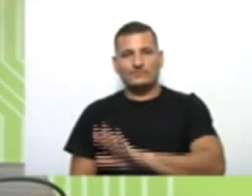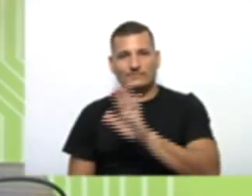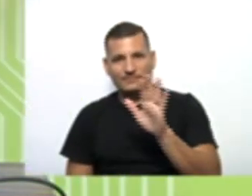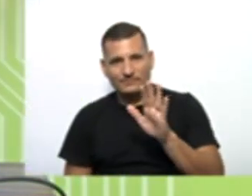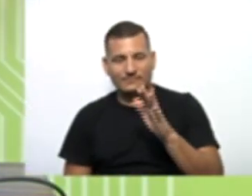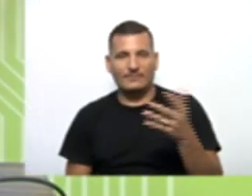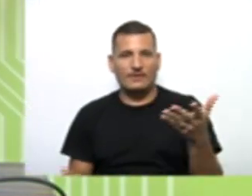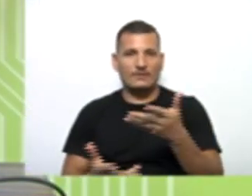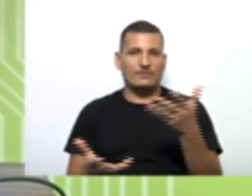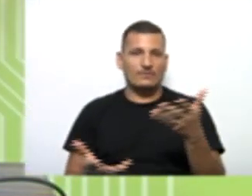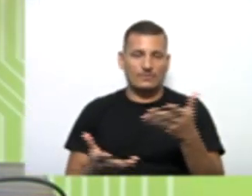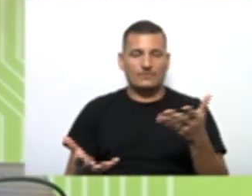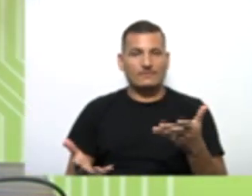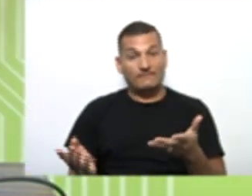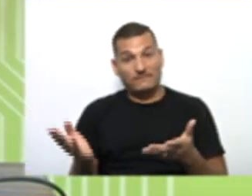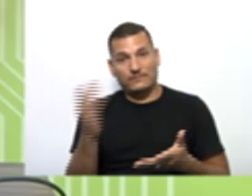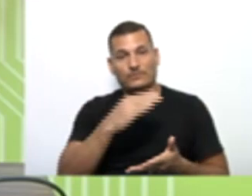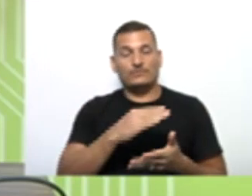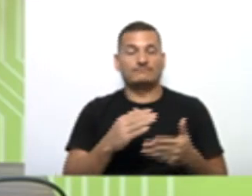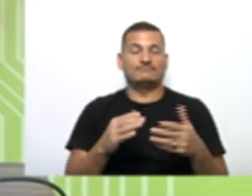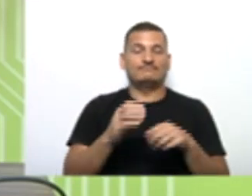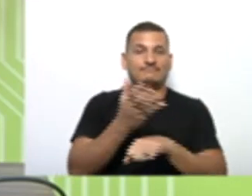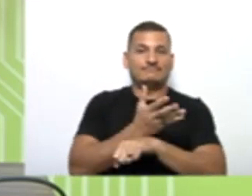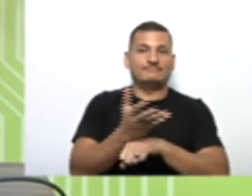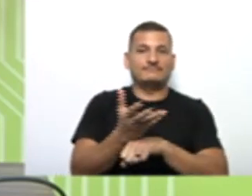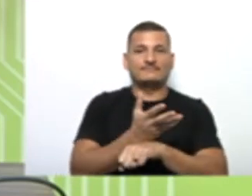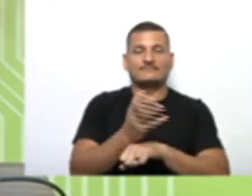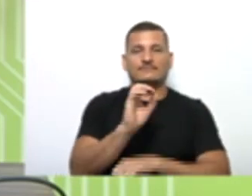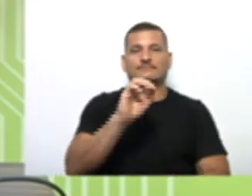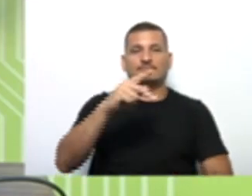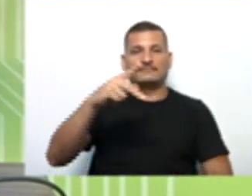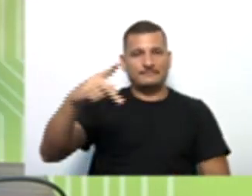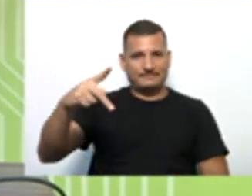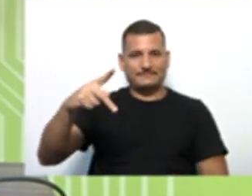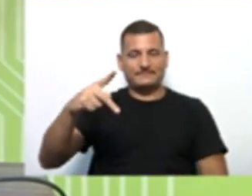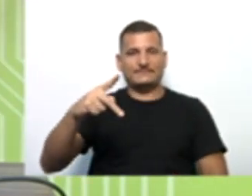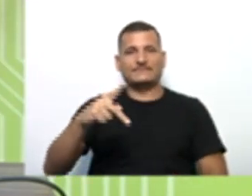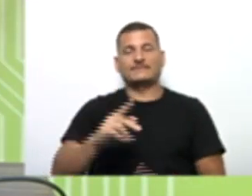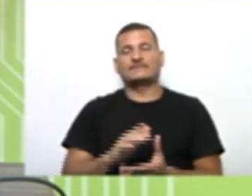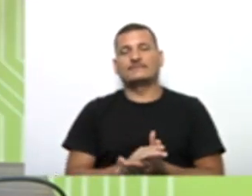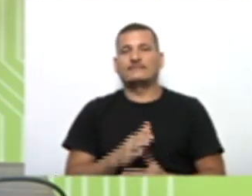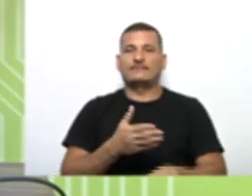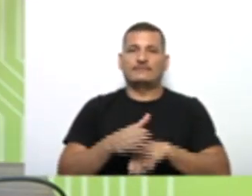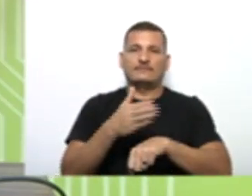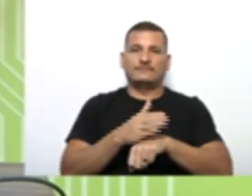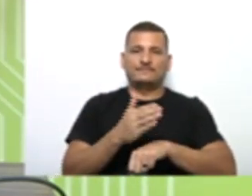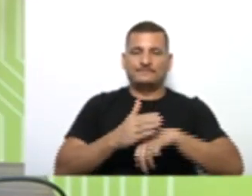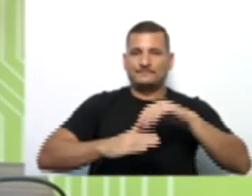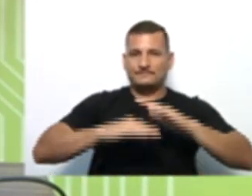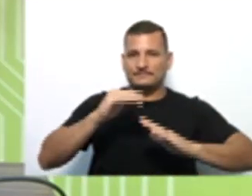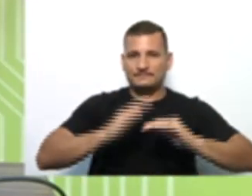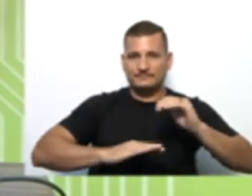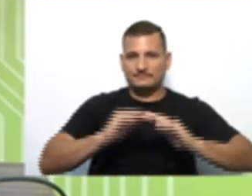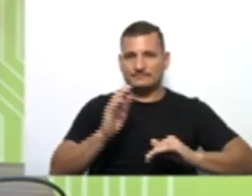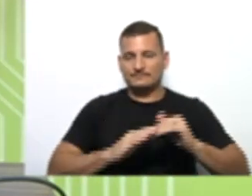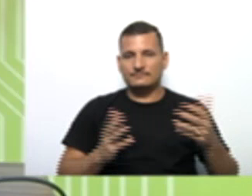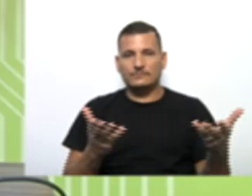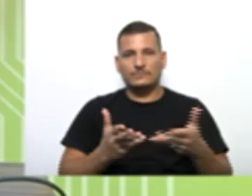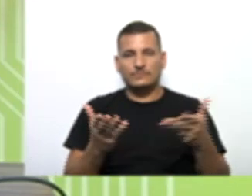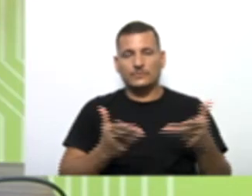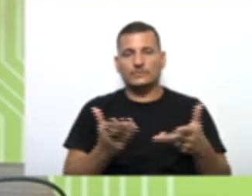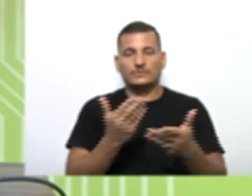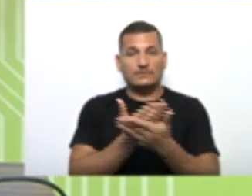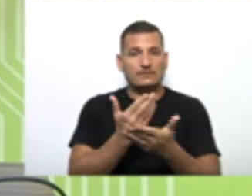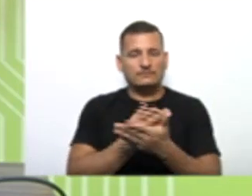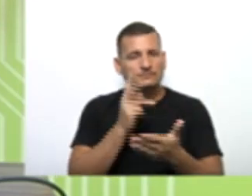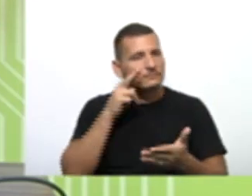Olá, estamos de volta então com a nossa disciplina Orientação para Pesquisa e Prática Profissional. Nessa aula estamos vendo as orientações